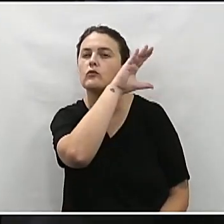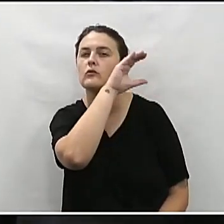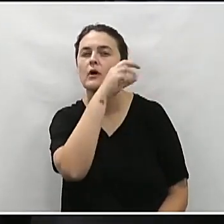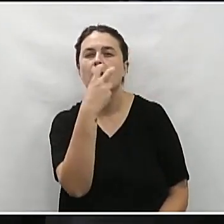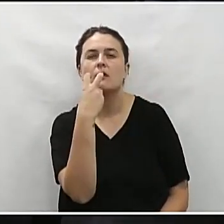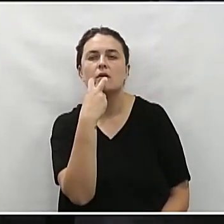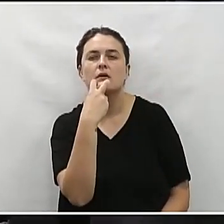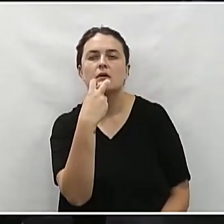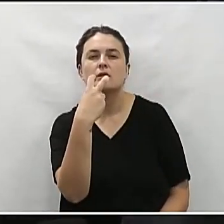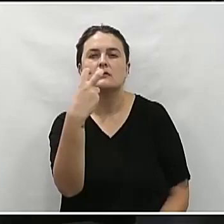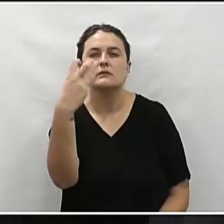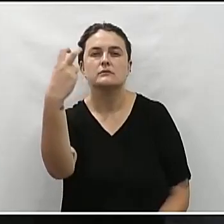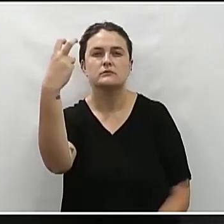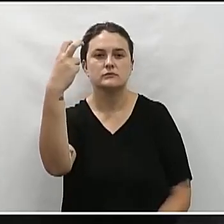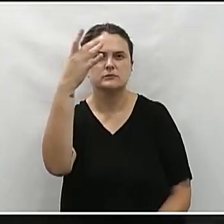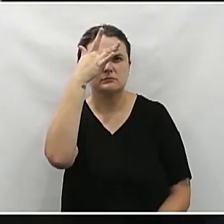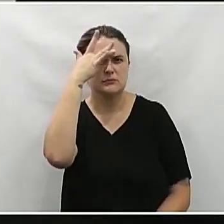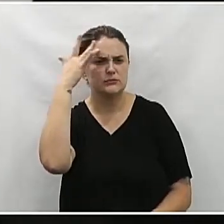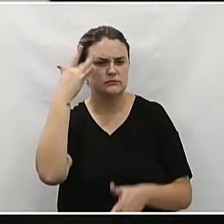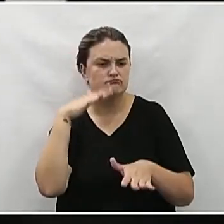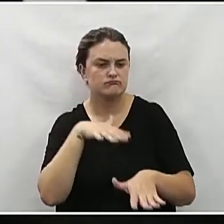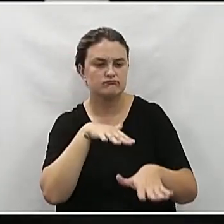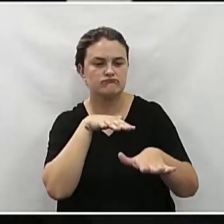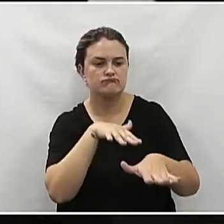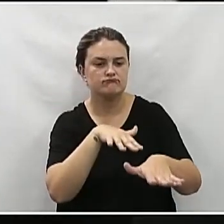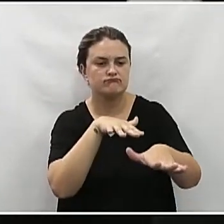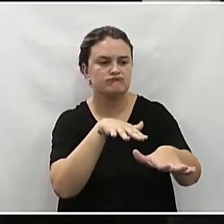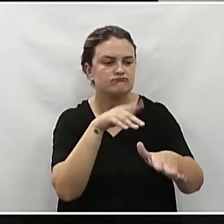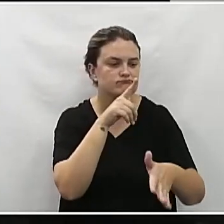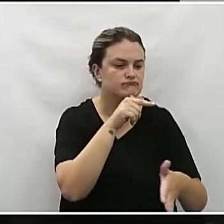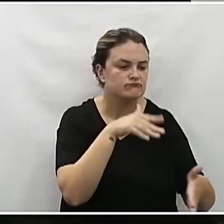A Câmara Municipal de Nanda Vitória